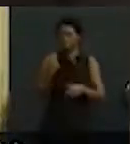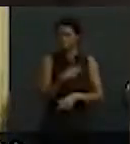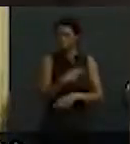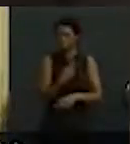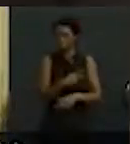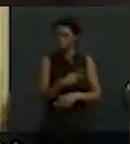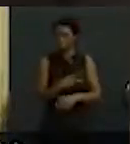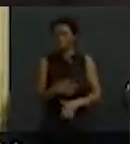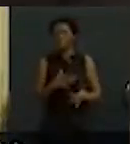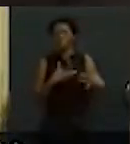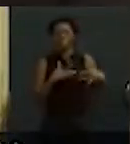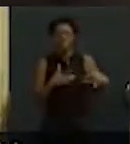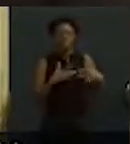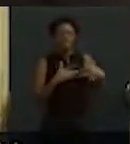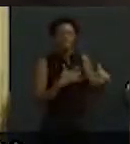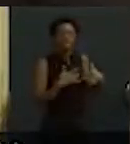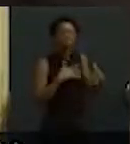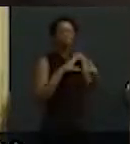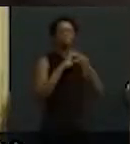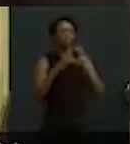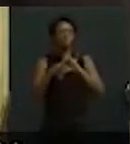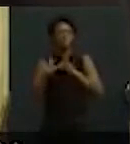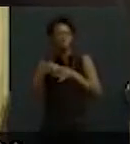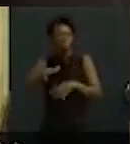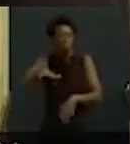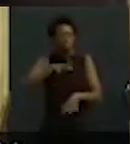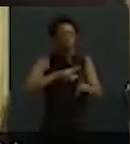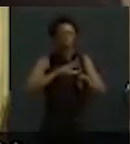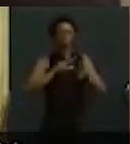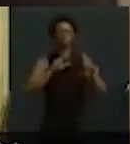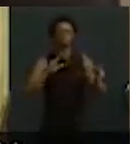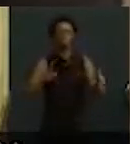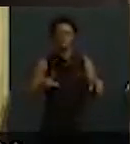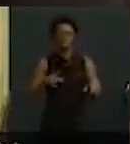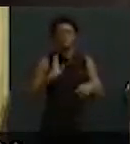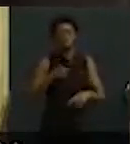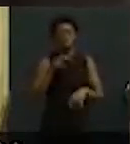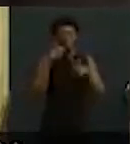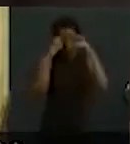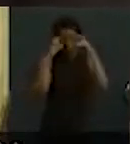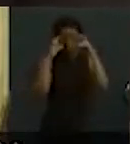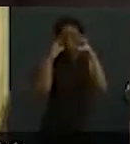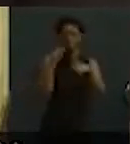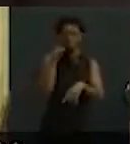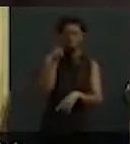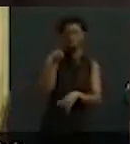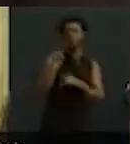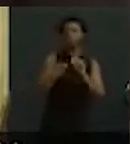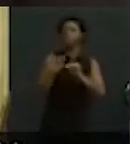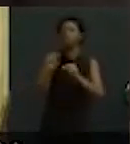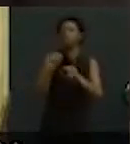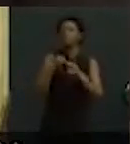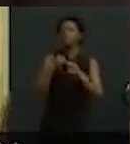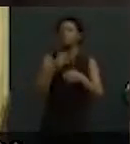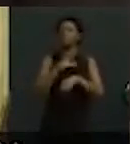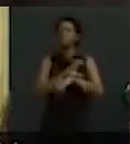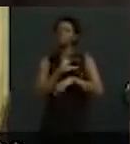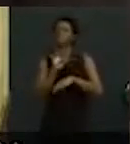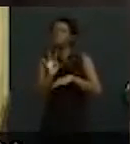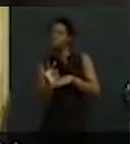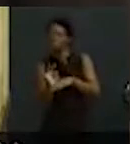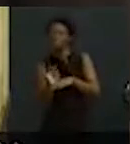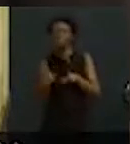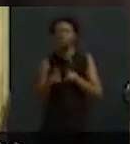diferentes, sempre atenta ao seu dever constitucional e com olhos abertos às necessidades